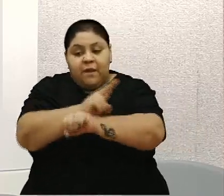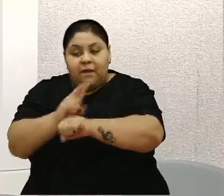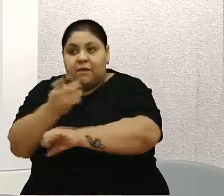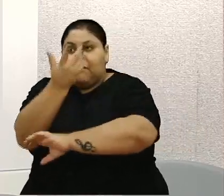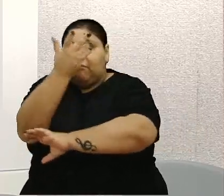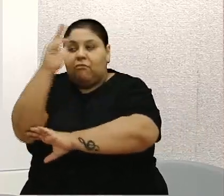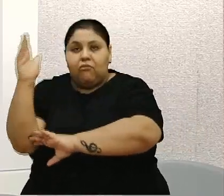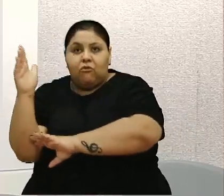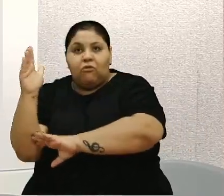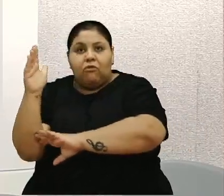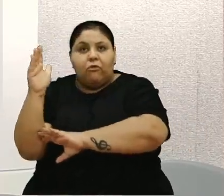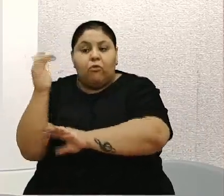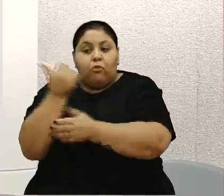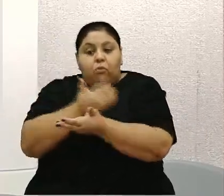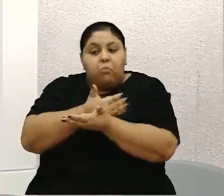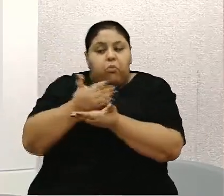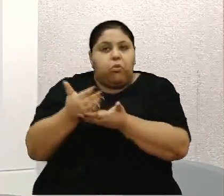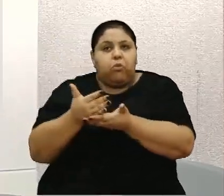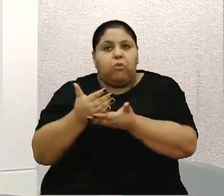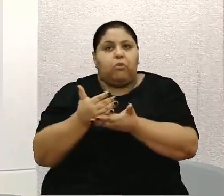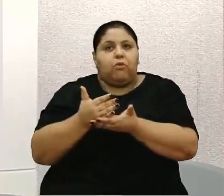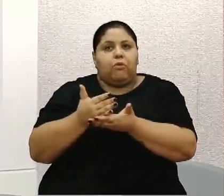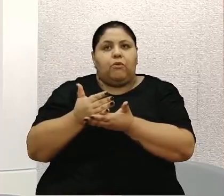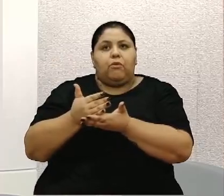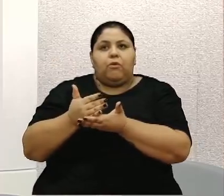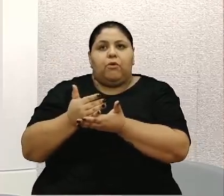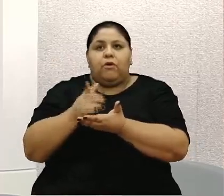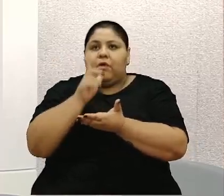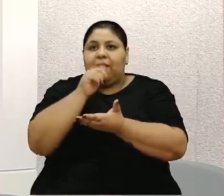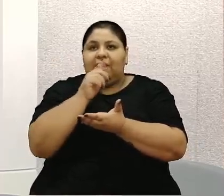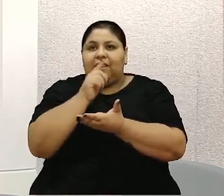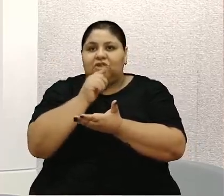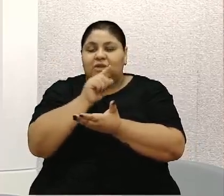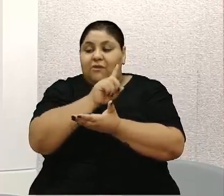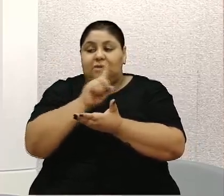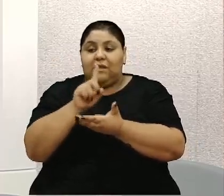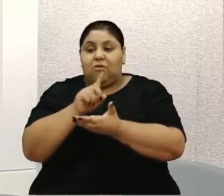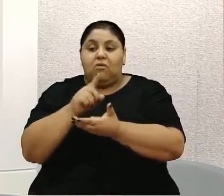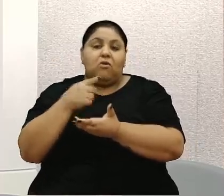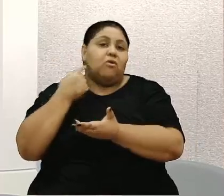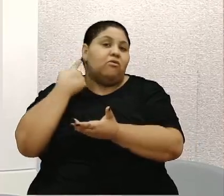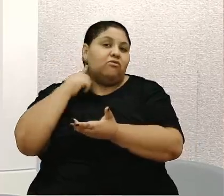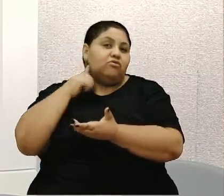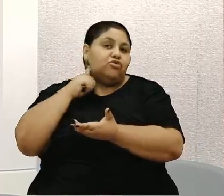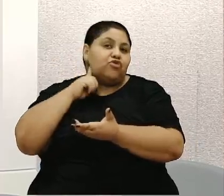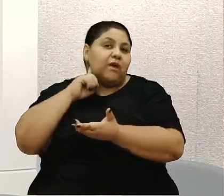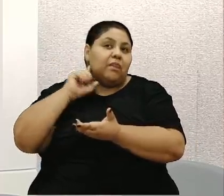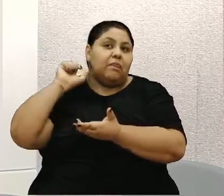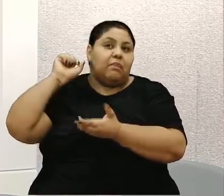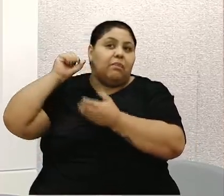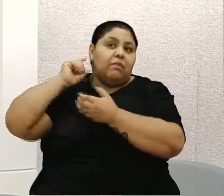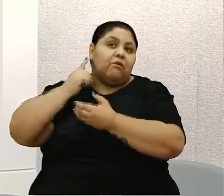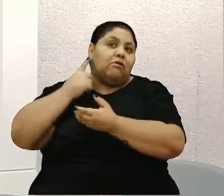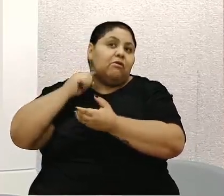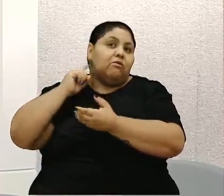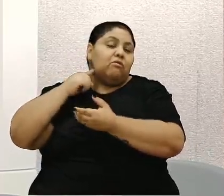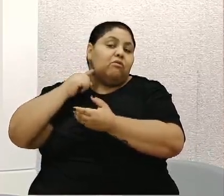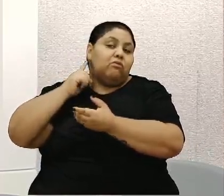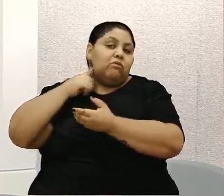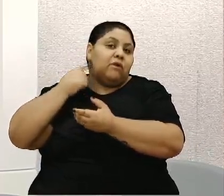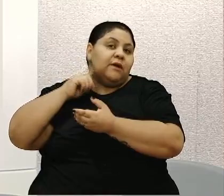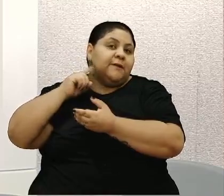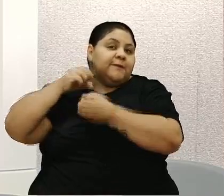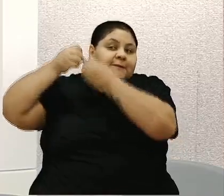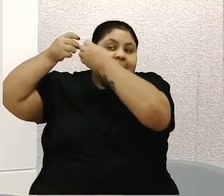as nascentes, preservar nossa água não jogando esgoto nos rios, que a poluição dos rios